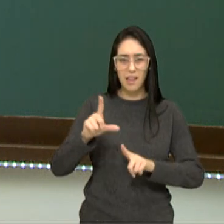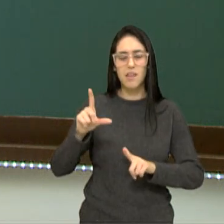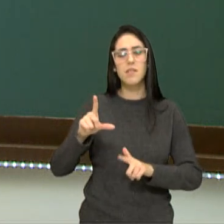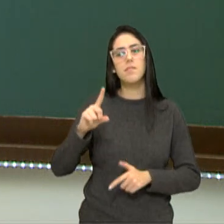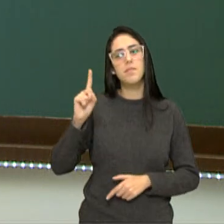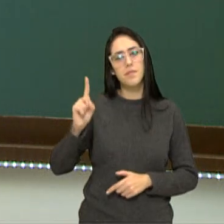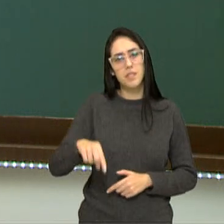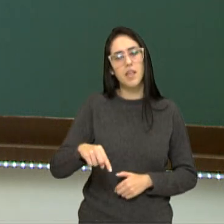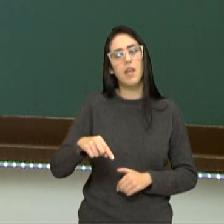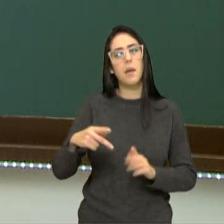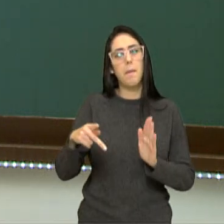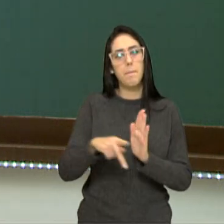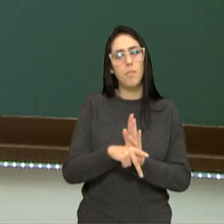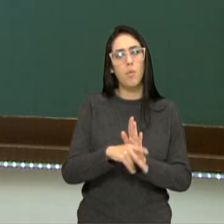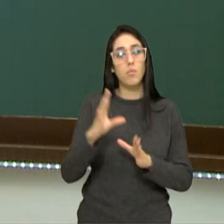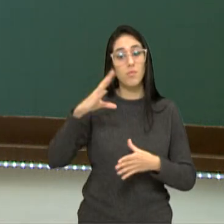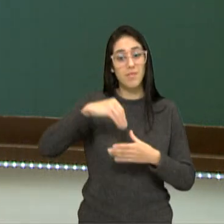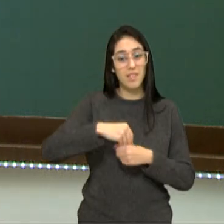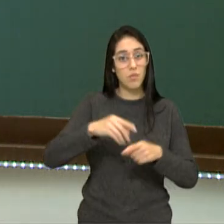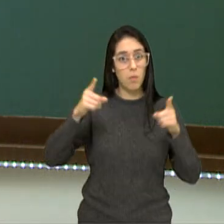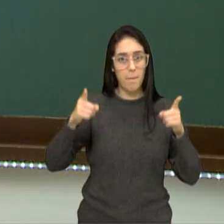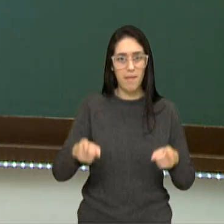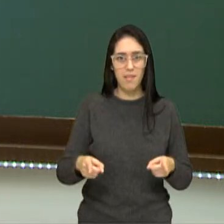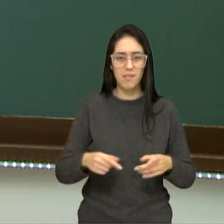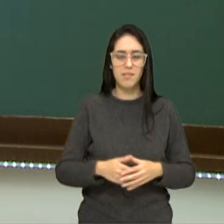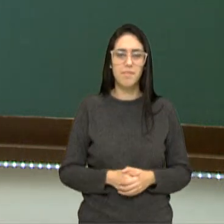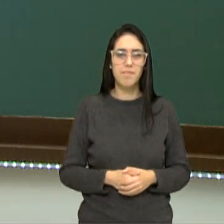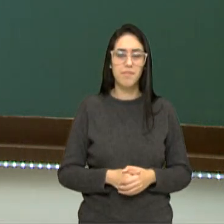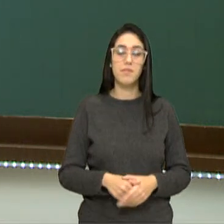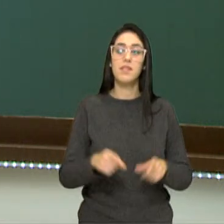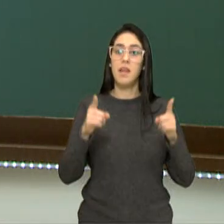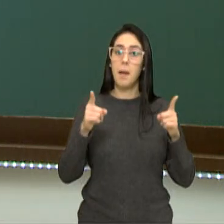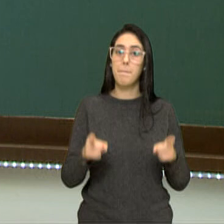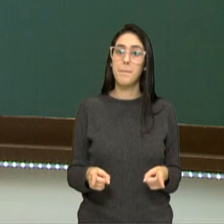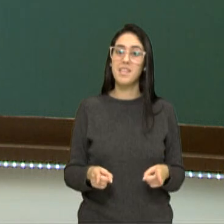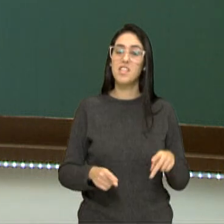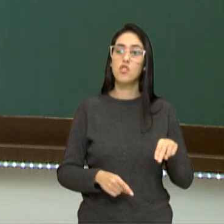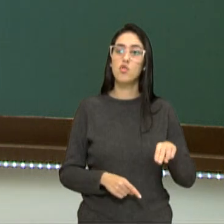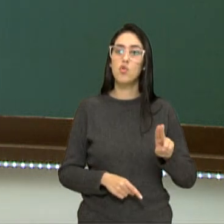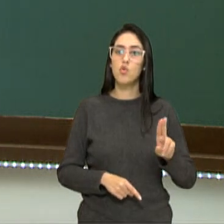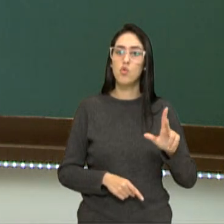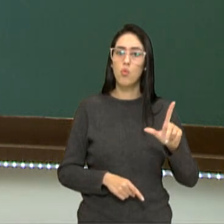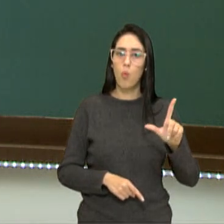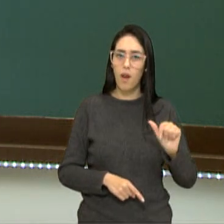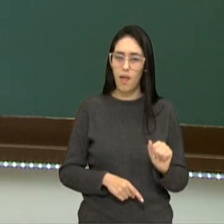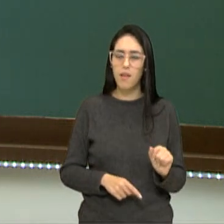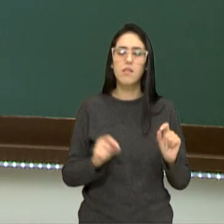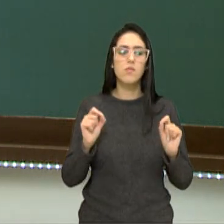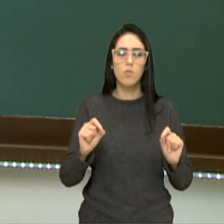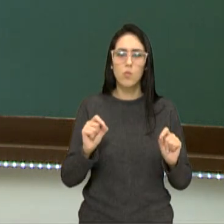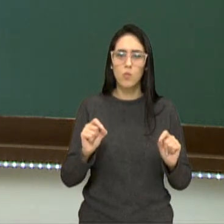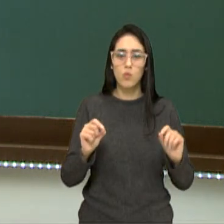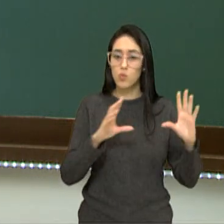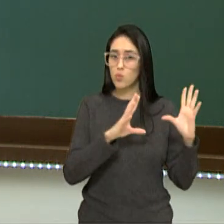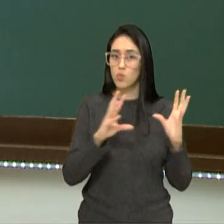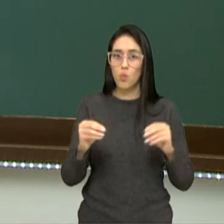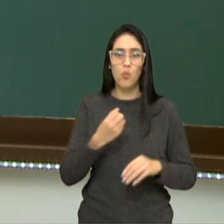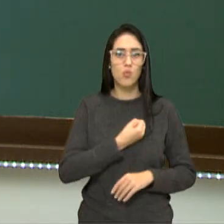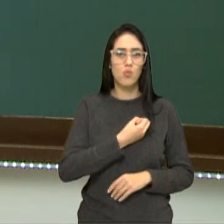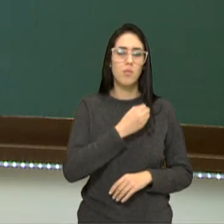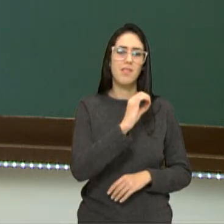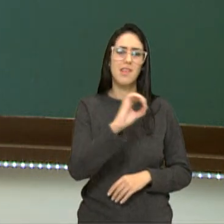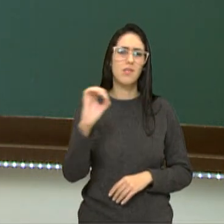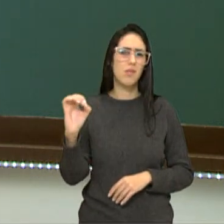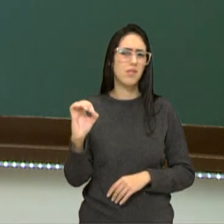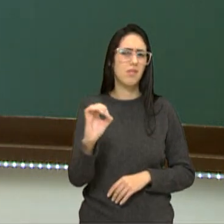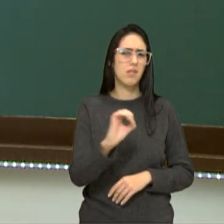lá os elementos dentro da matriz. E a matriz nula, todos os meus elementos são zero. Então,